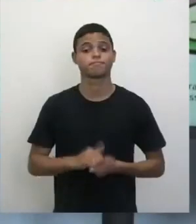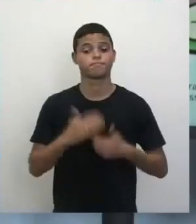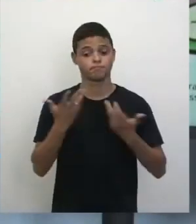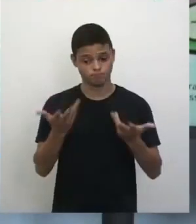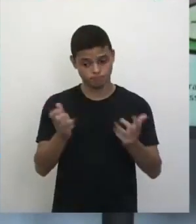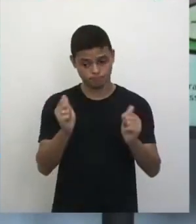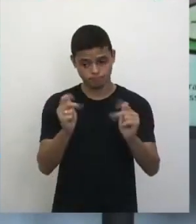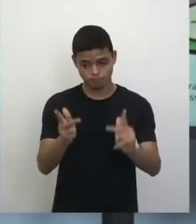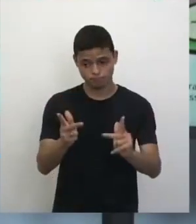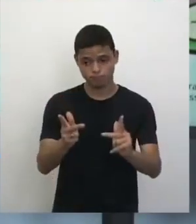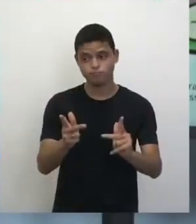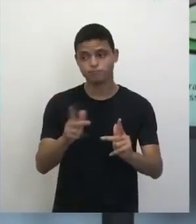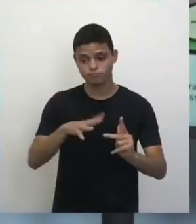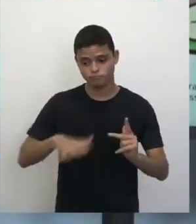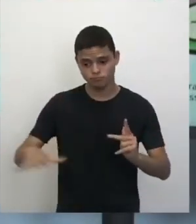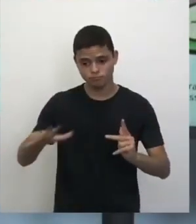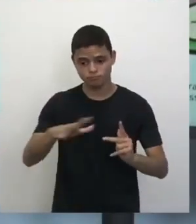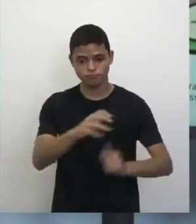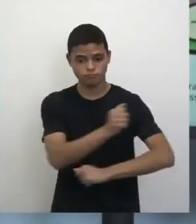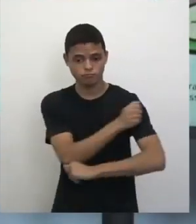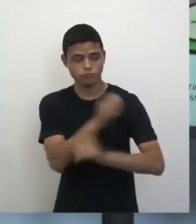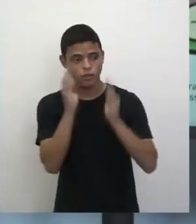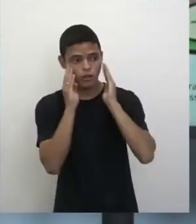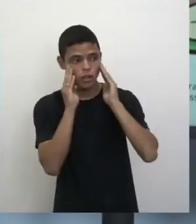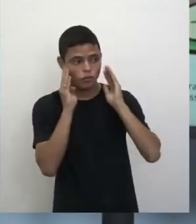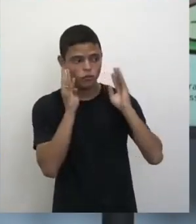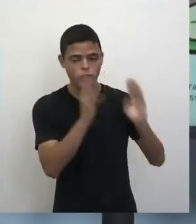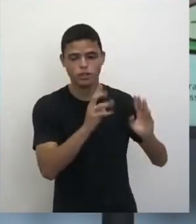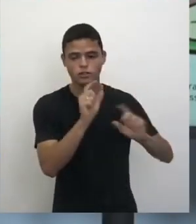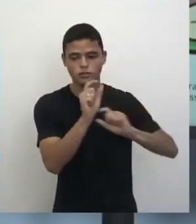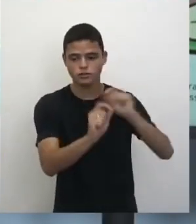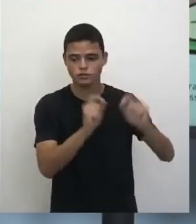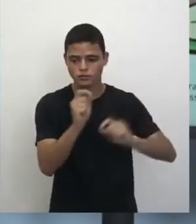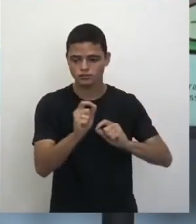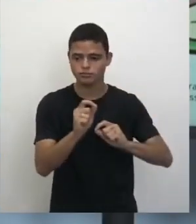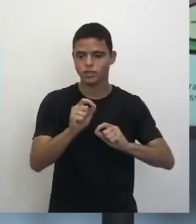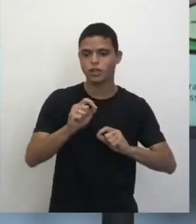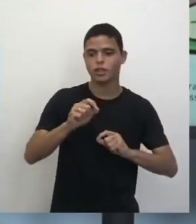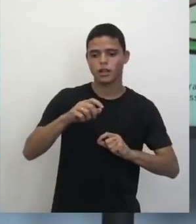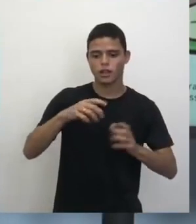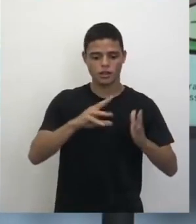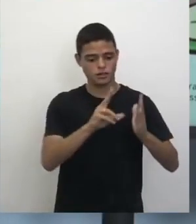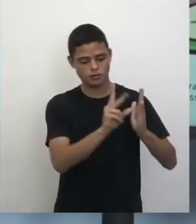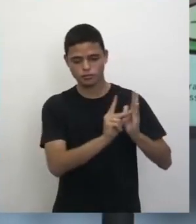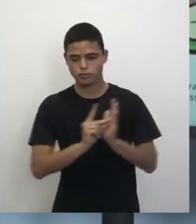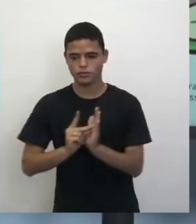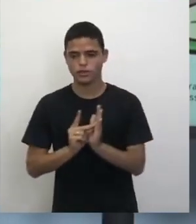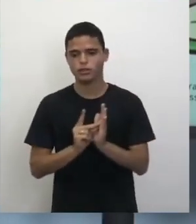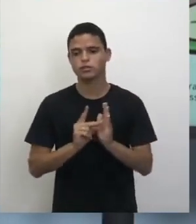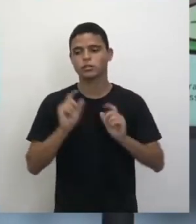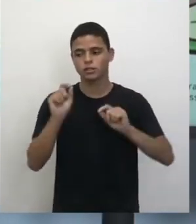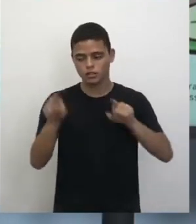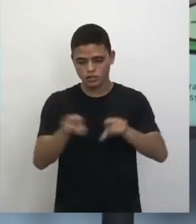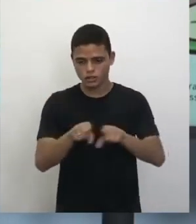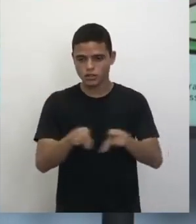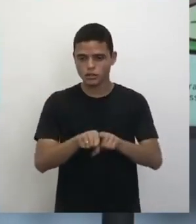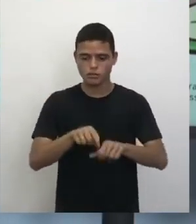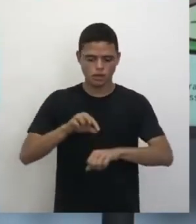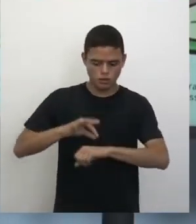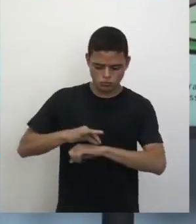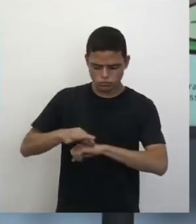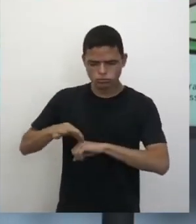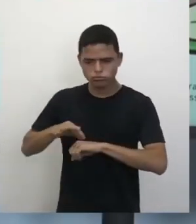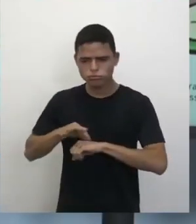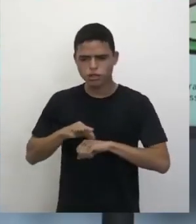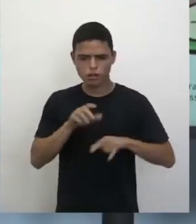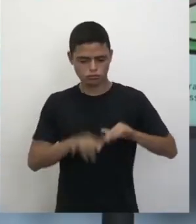Ok, eles estão focando bastante aqui, os alunos, na questão da personificação. Estão falando assim, nossa, Joaninha escrevendo,